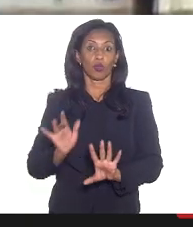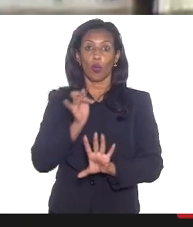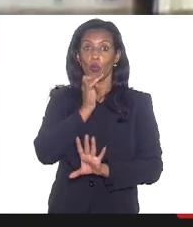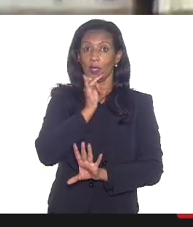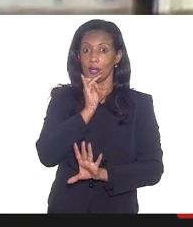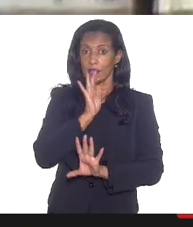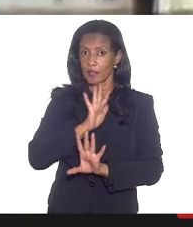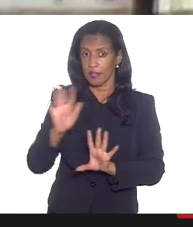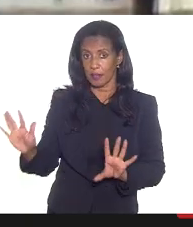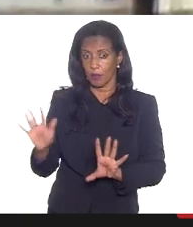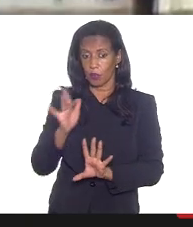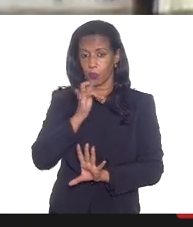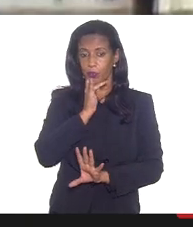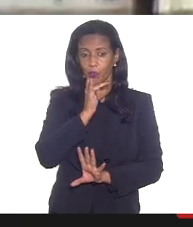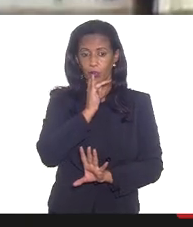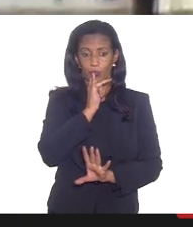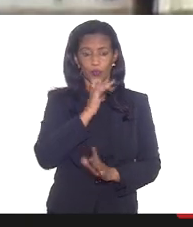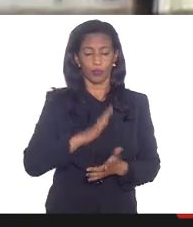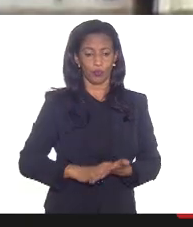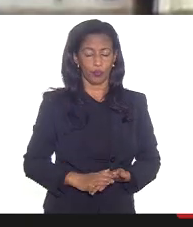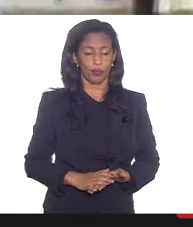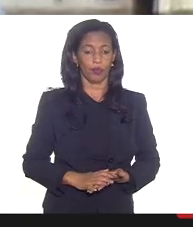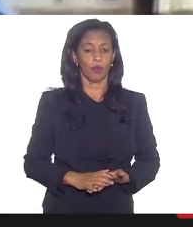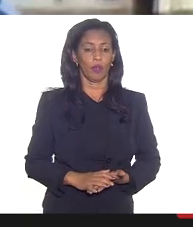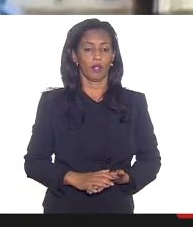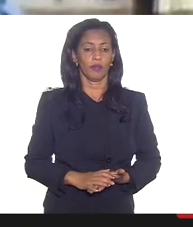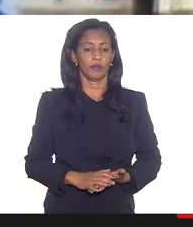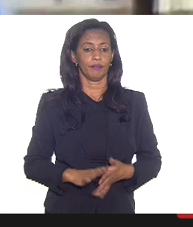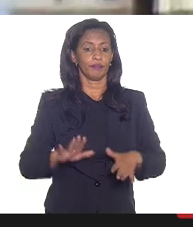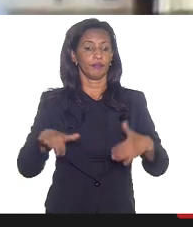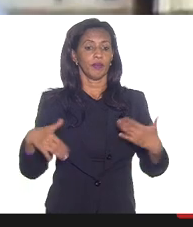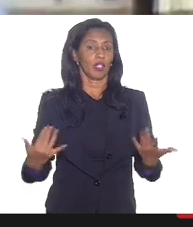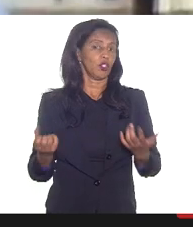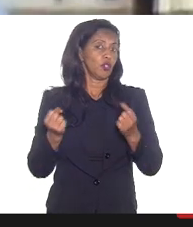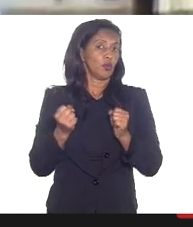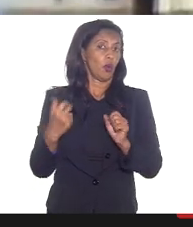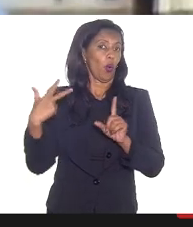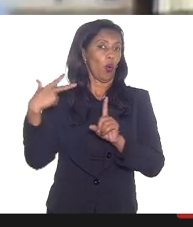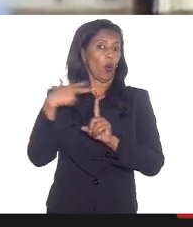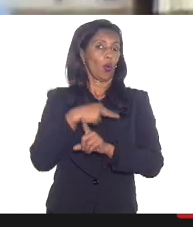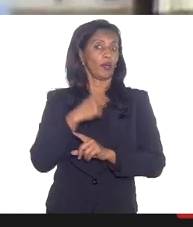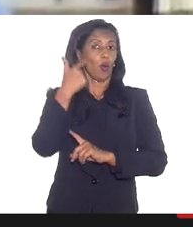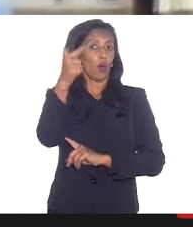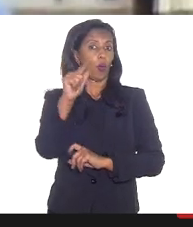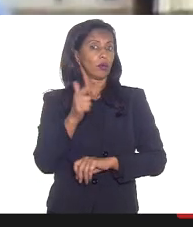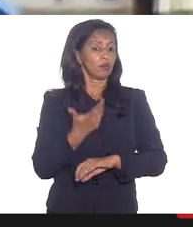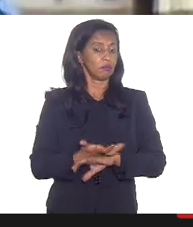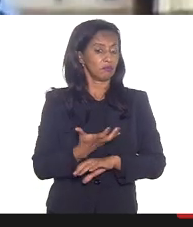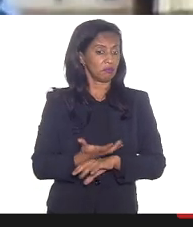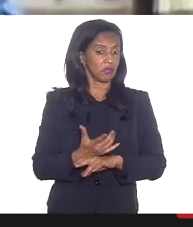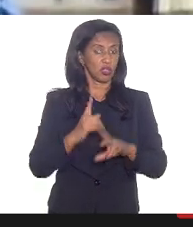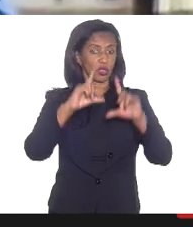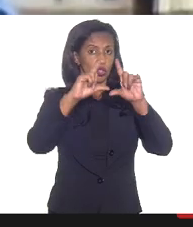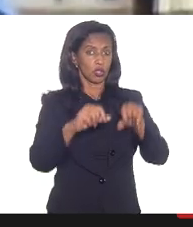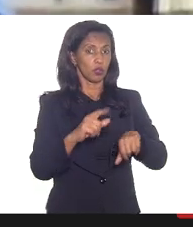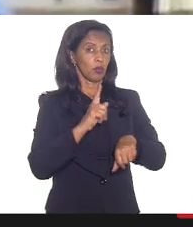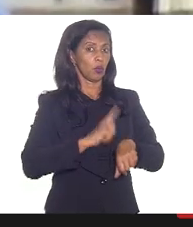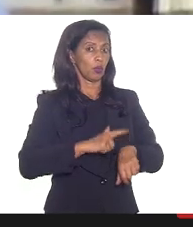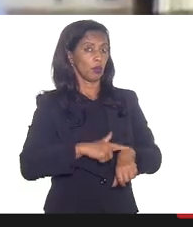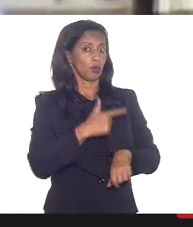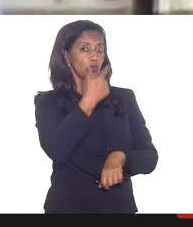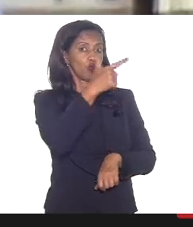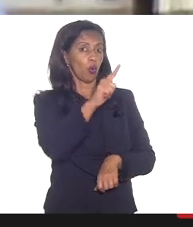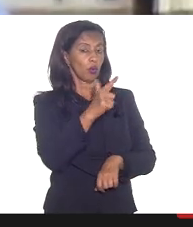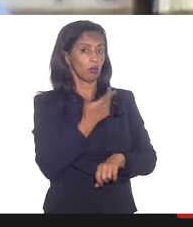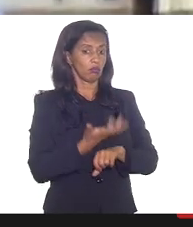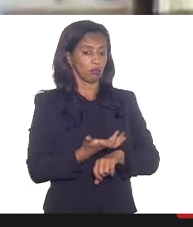exemplo concreto da disciplina de sociologia e filosofia. A gente pode cortar outra disciplina, diminuir o tempo de outra